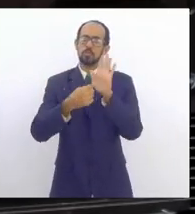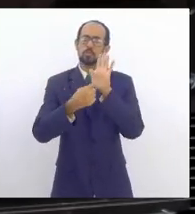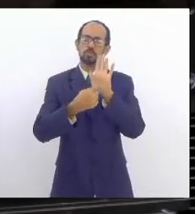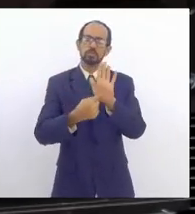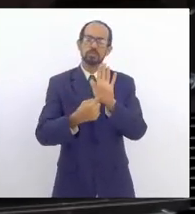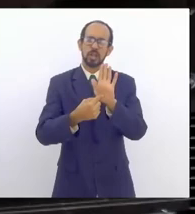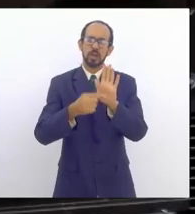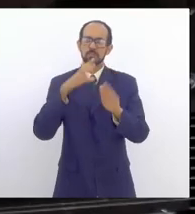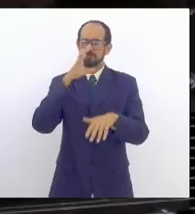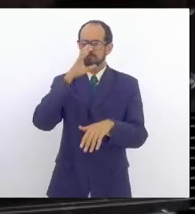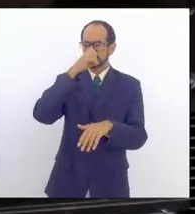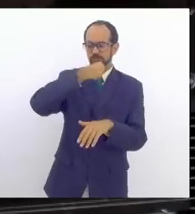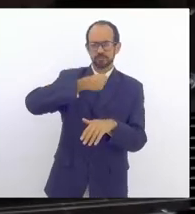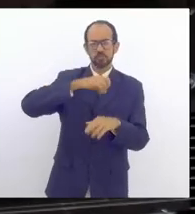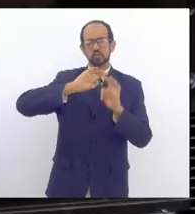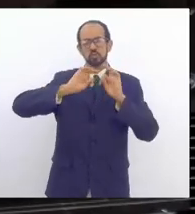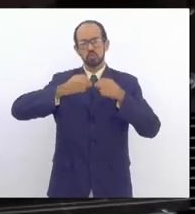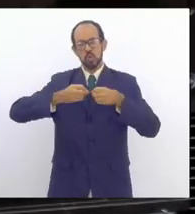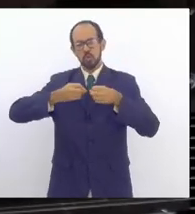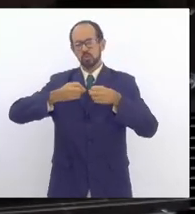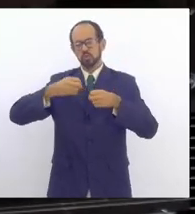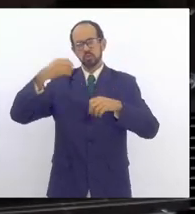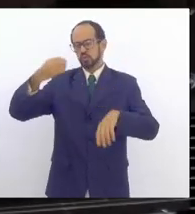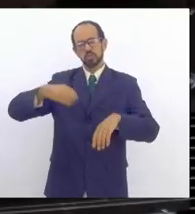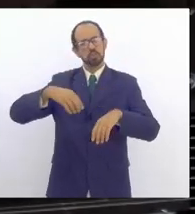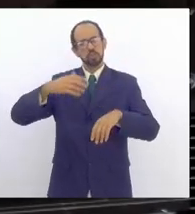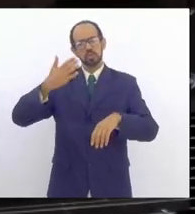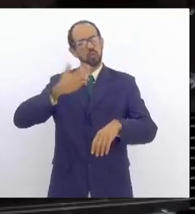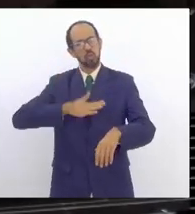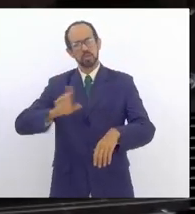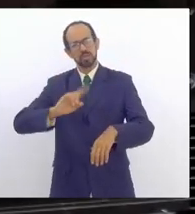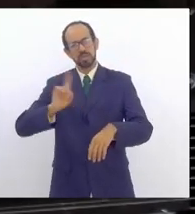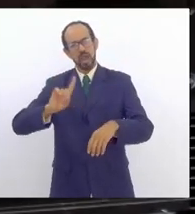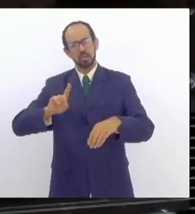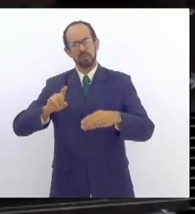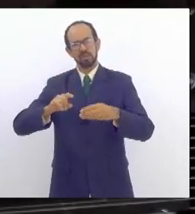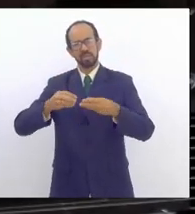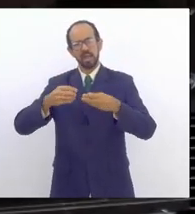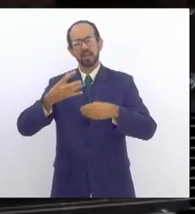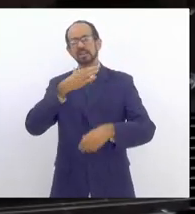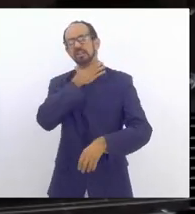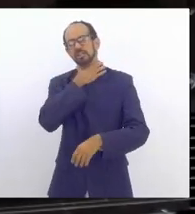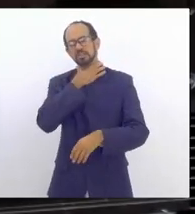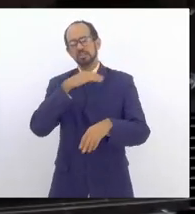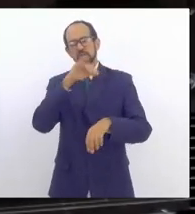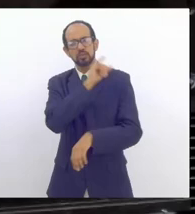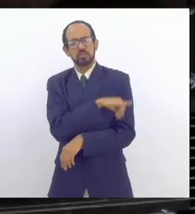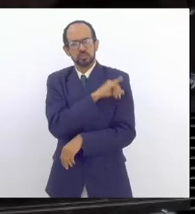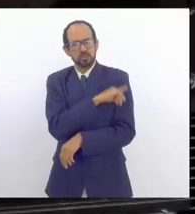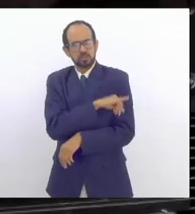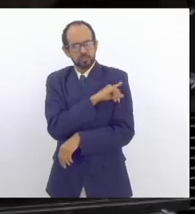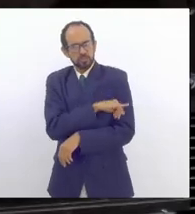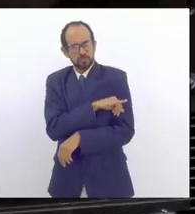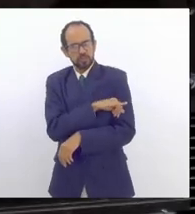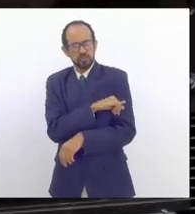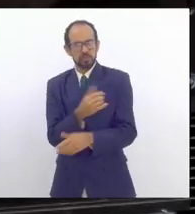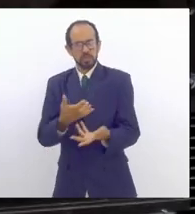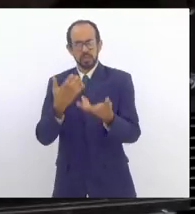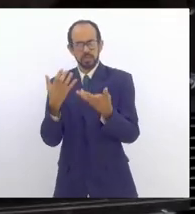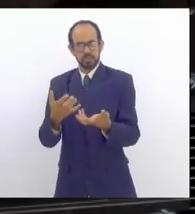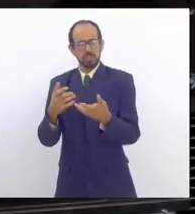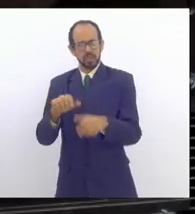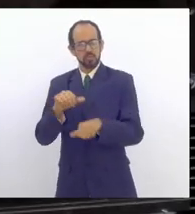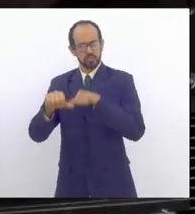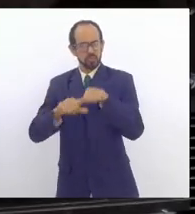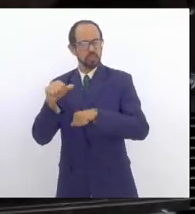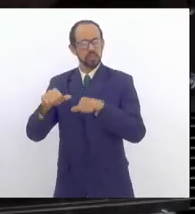os inconformados com o colapso do Rio de Janeiro, que se dedicaram vigorosamente para reverter aquele cenário. Como